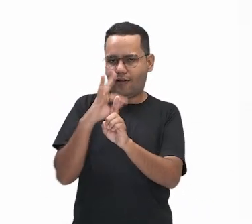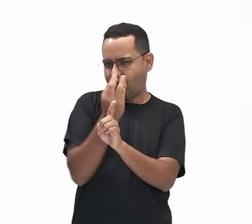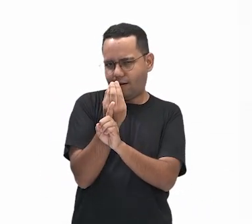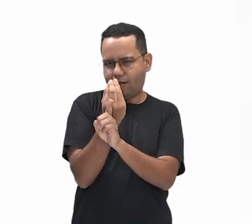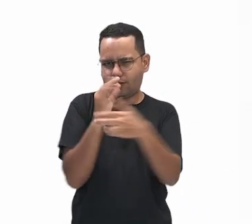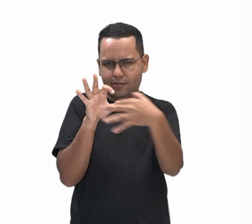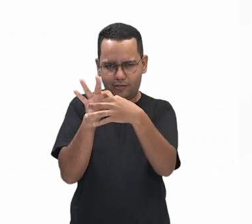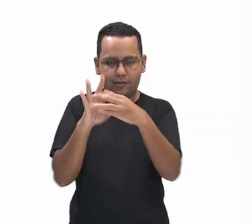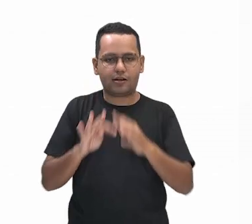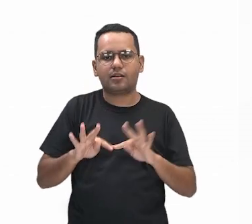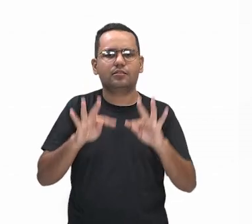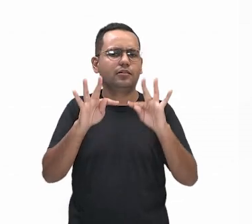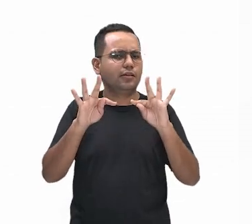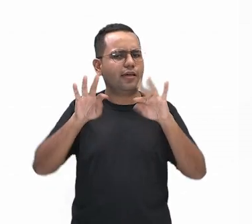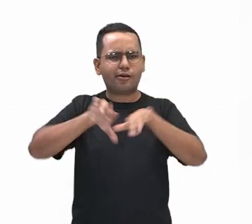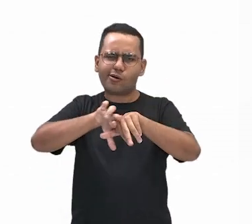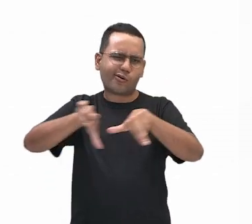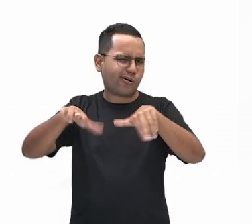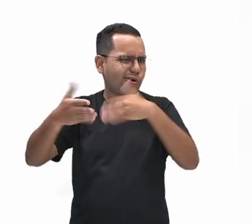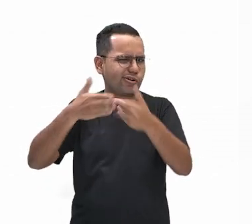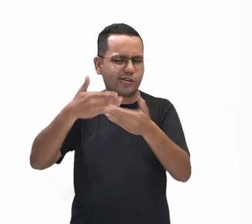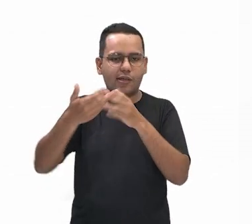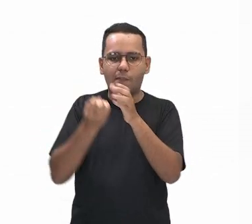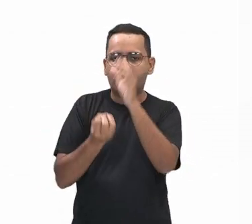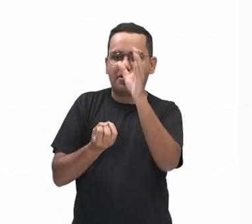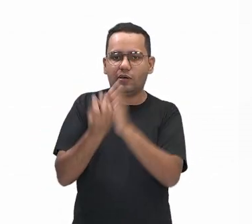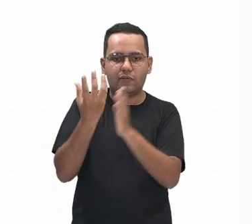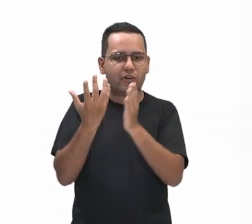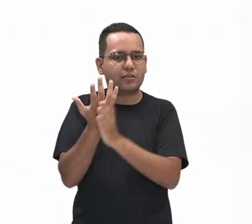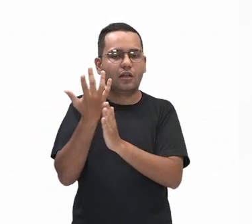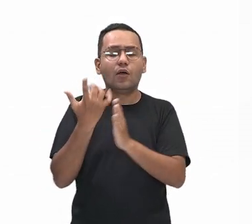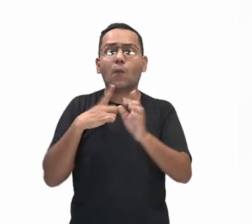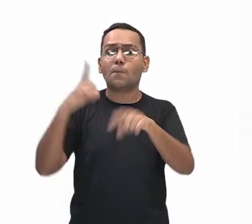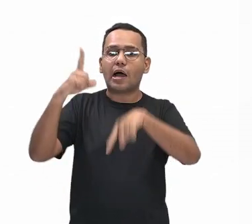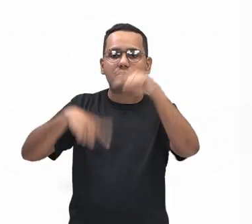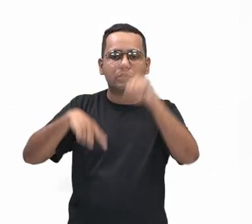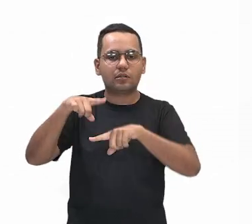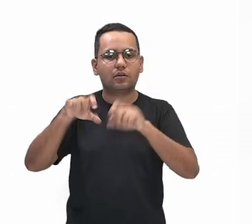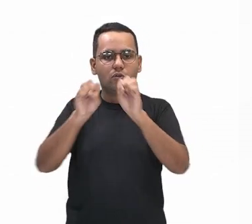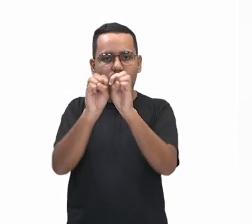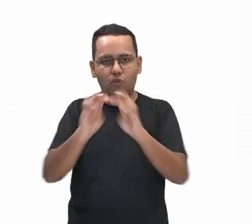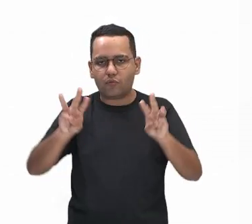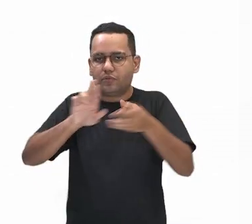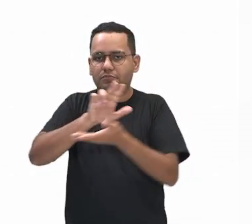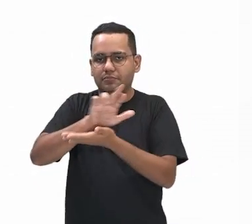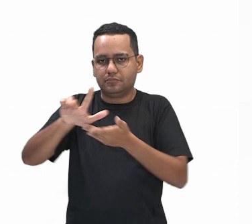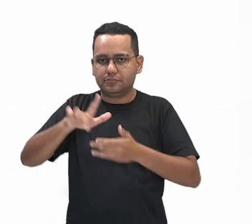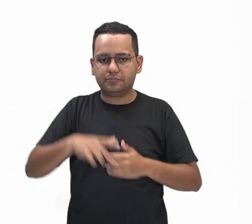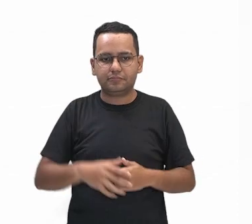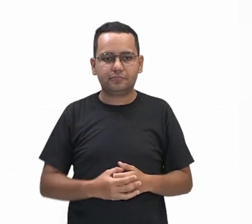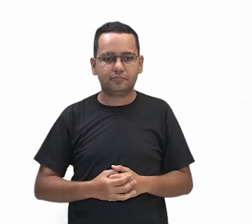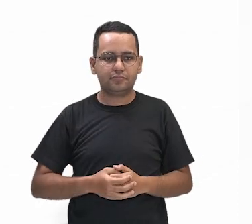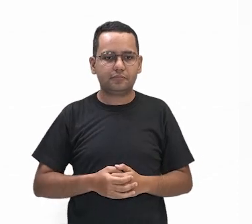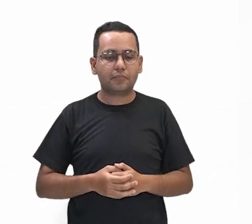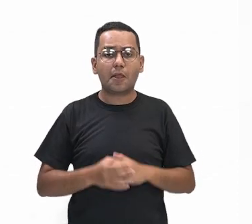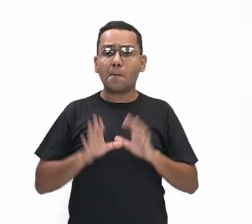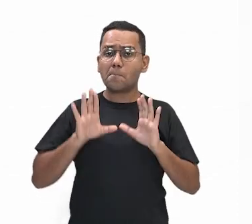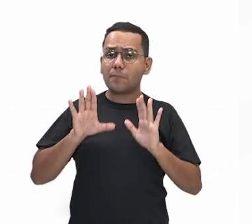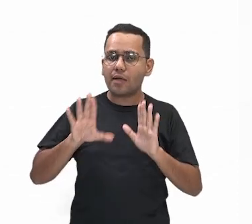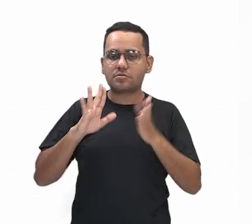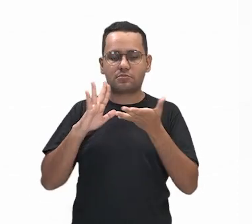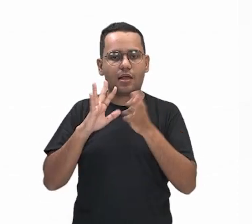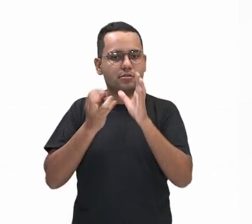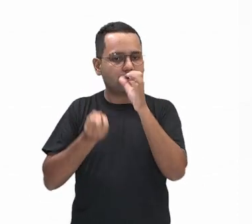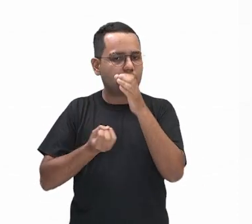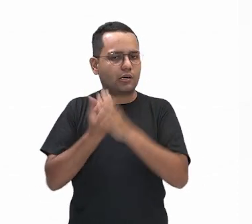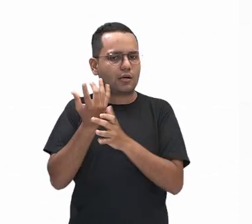artística criada a partir de meios eletrônicos, como softwares variados. Essas obras elas podem ser